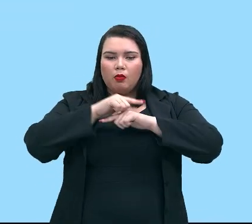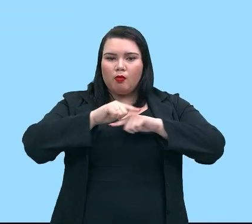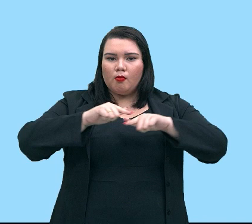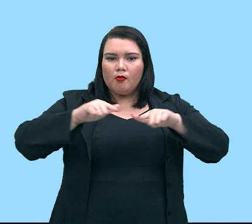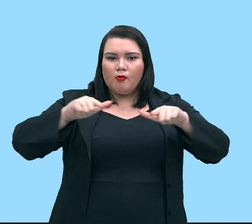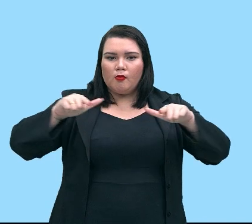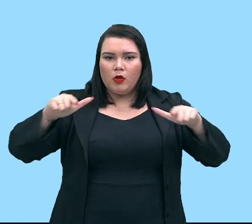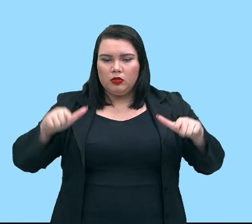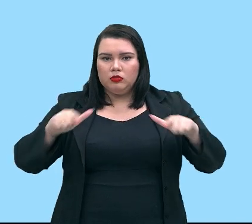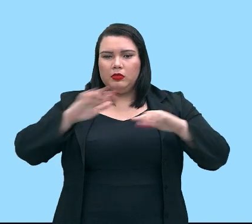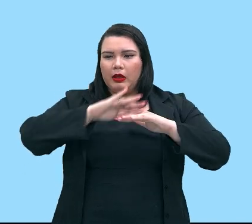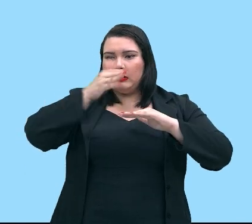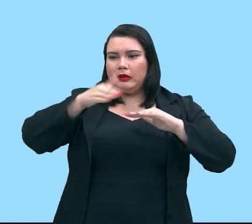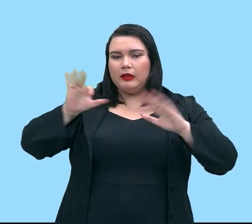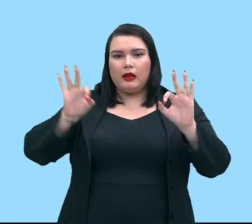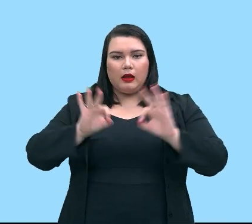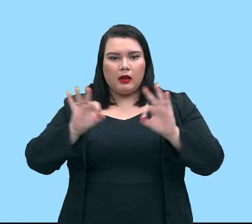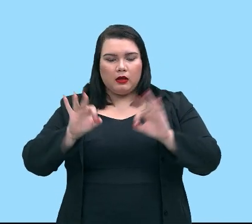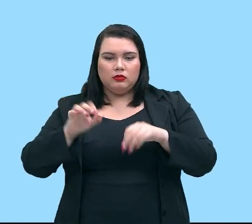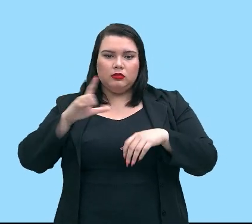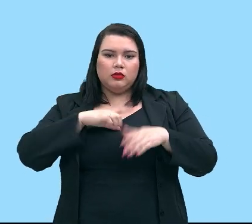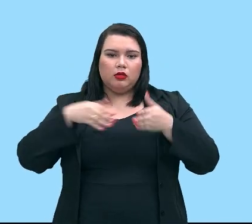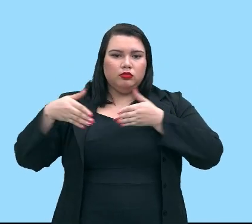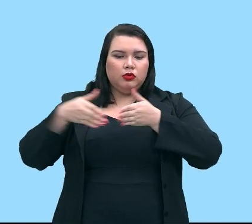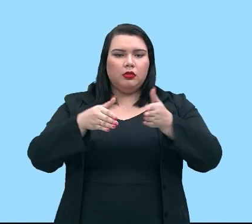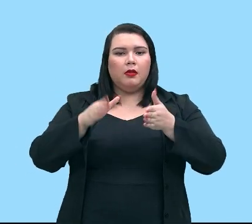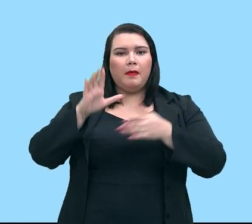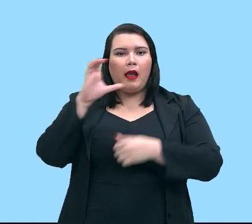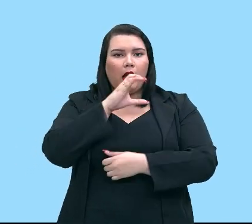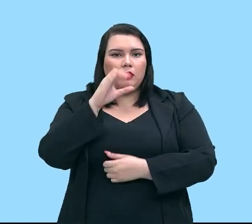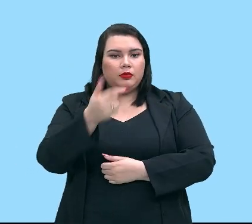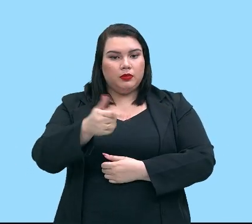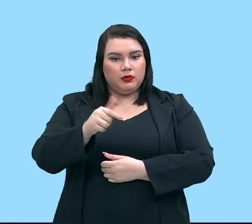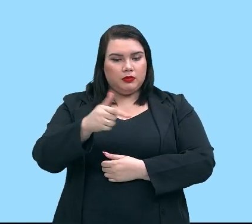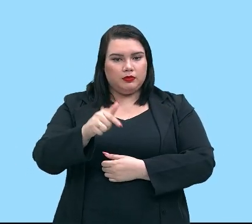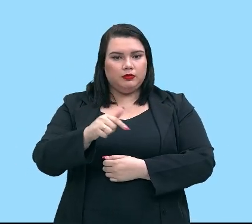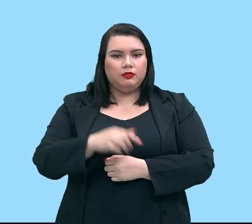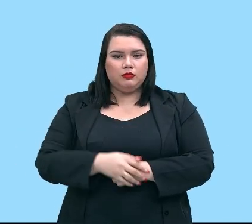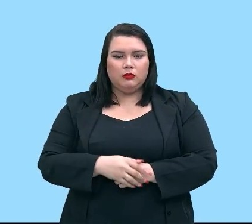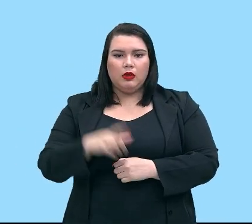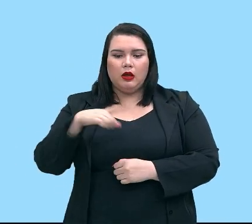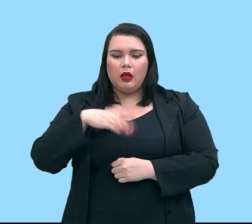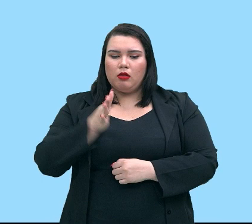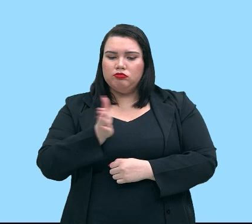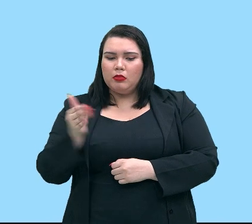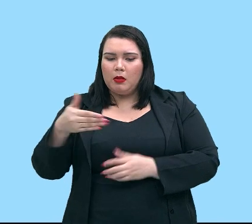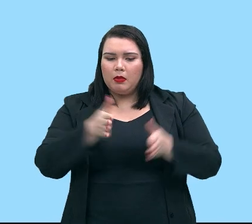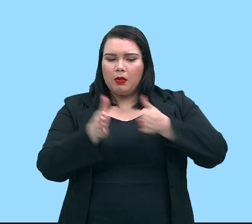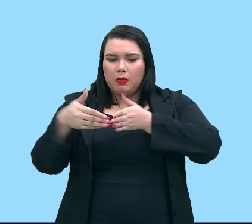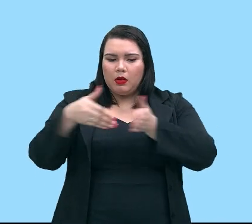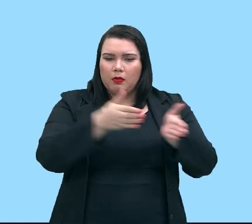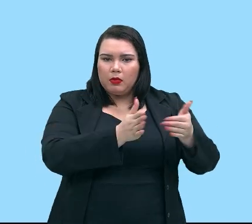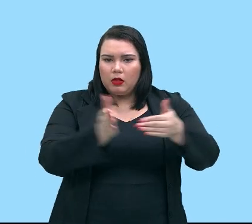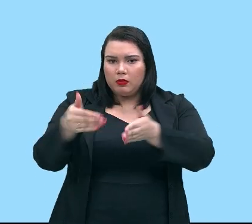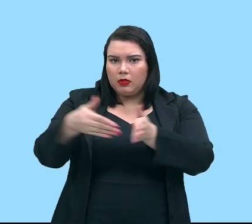pouca declividade e escoam com pouca velocidade. Apresentam curvas sinuosas com grande